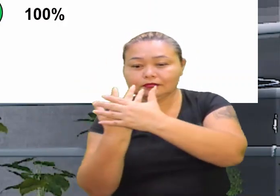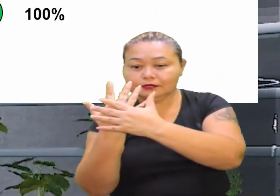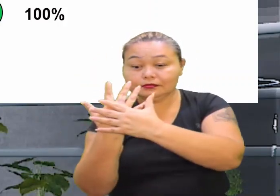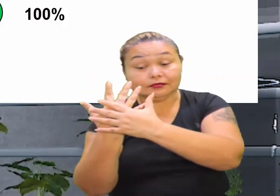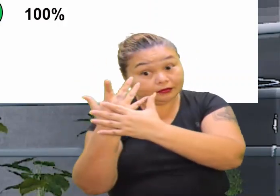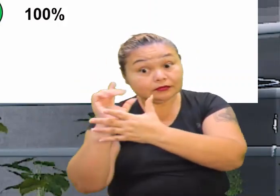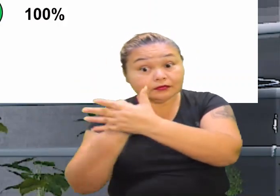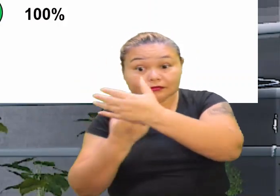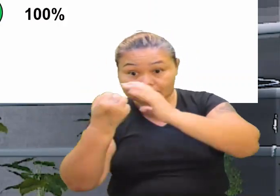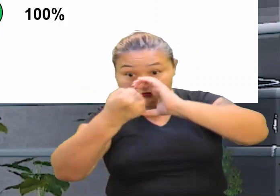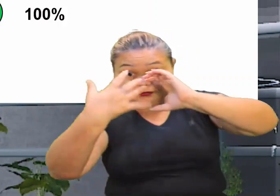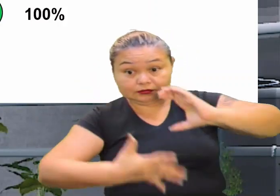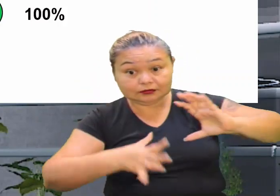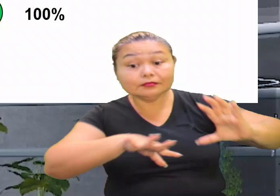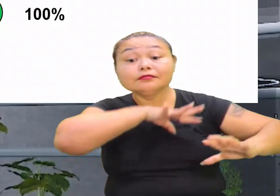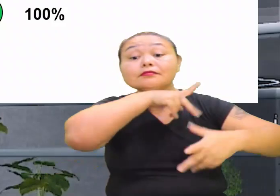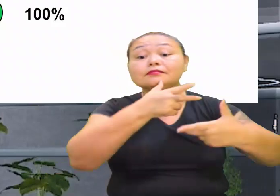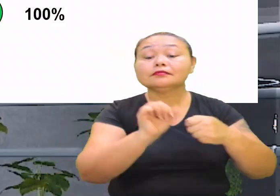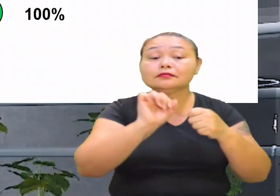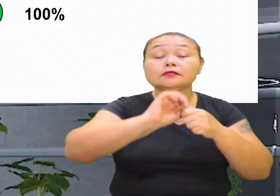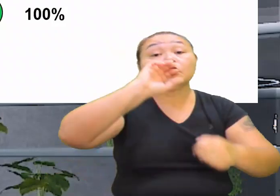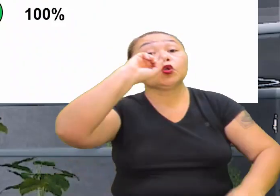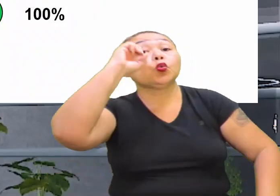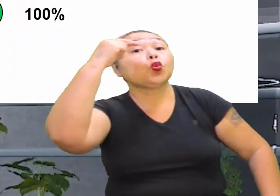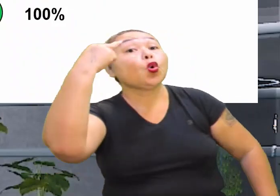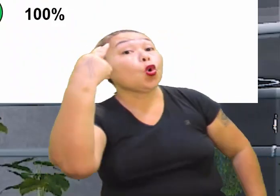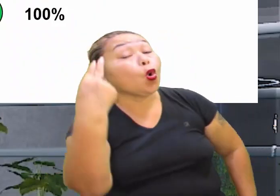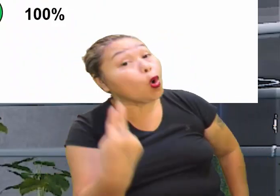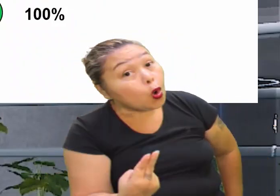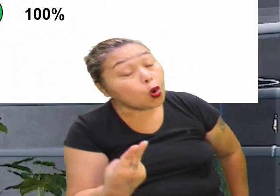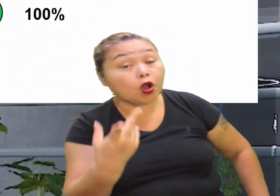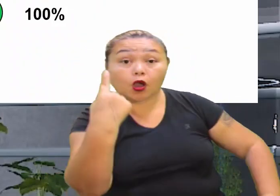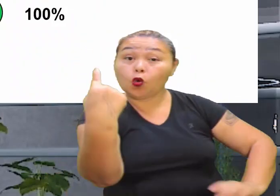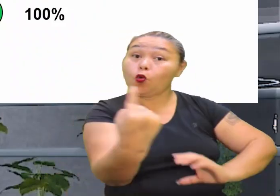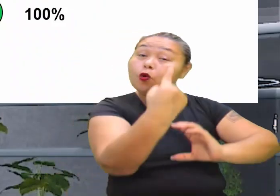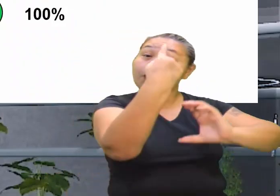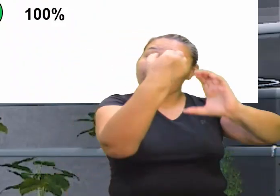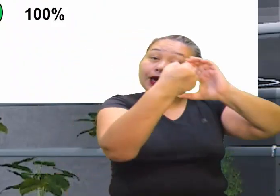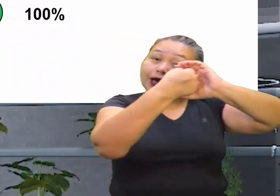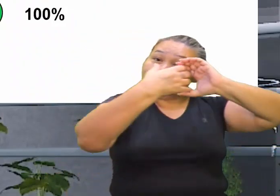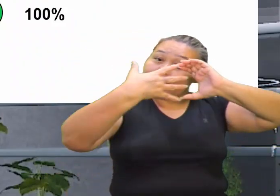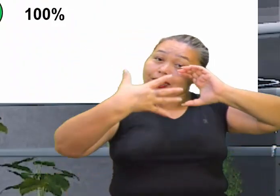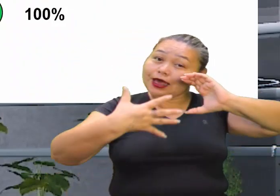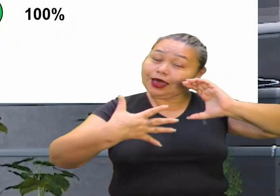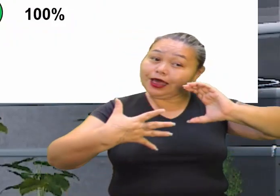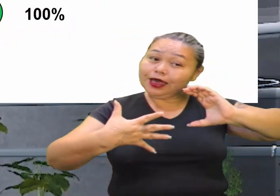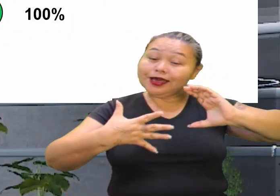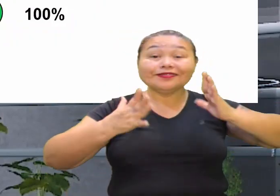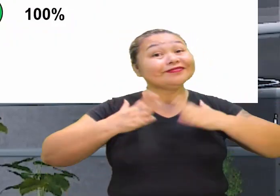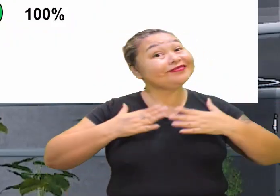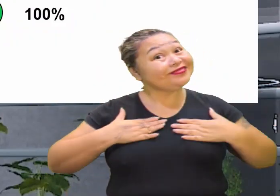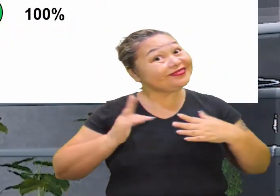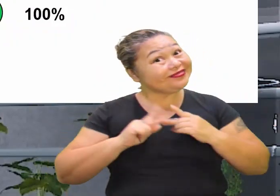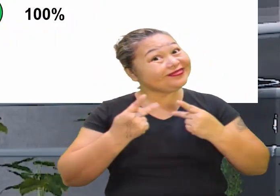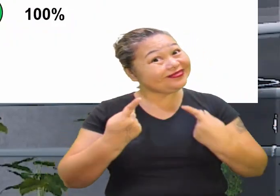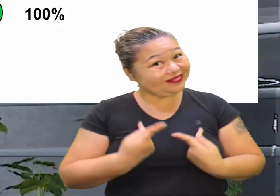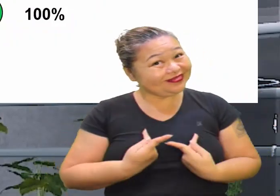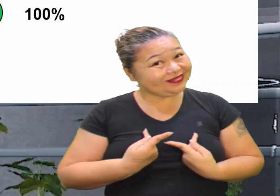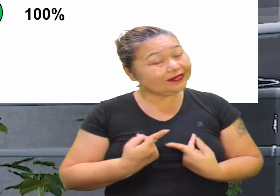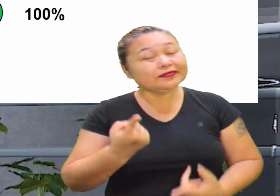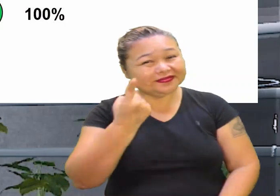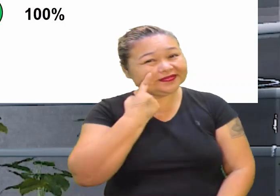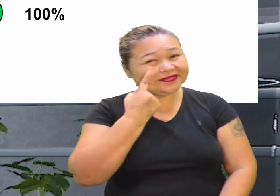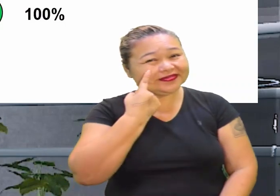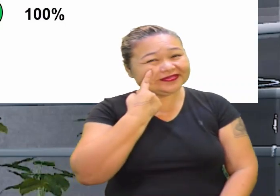animal, ou uma característica do humano, do ser humano. Quer ver uma coisa?